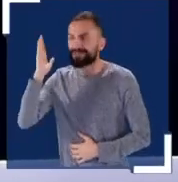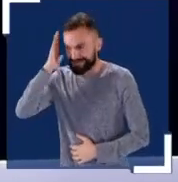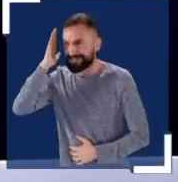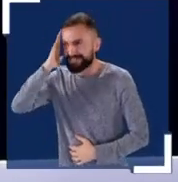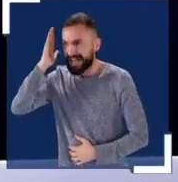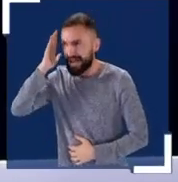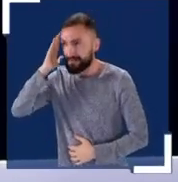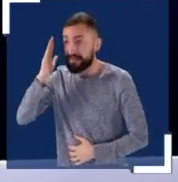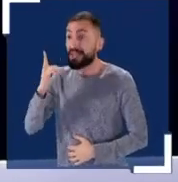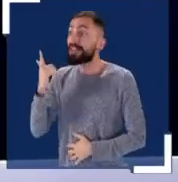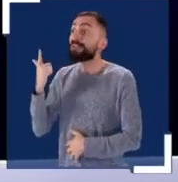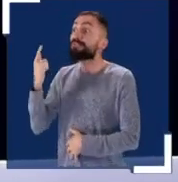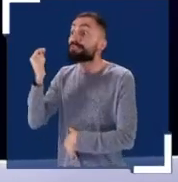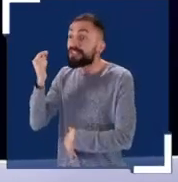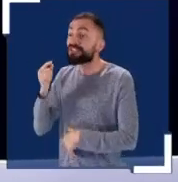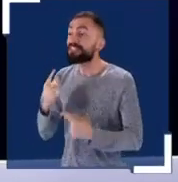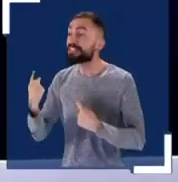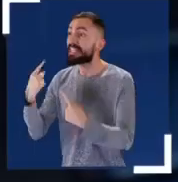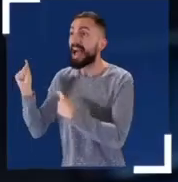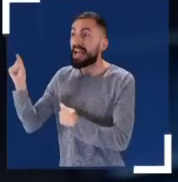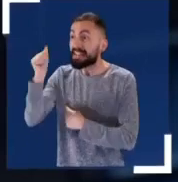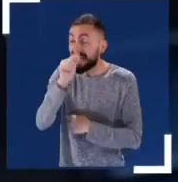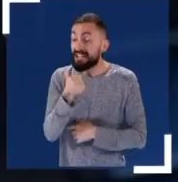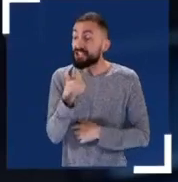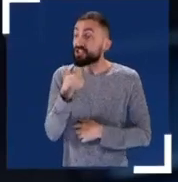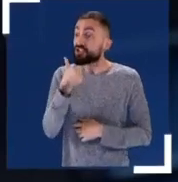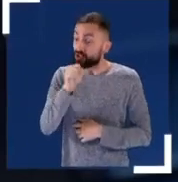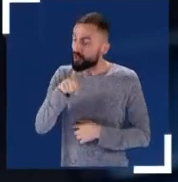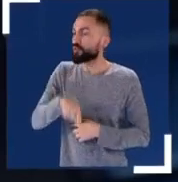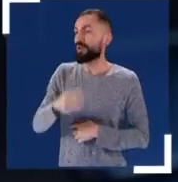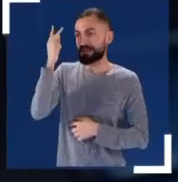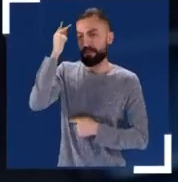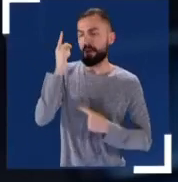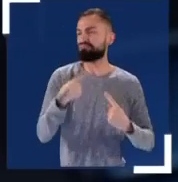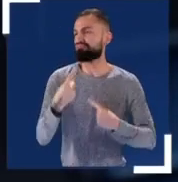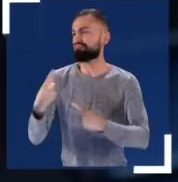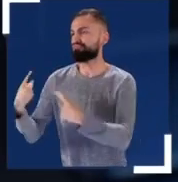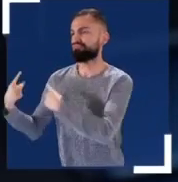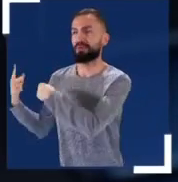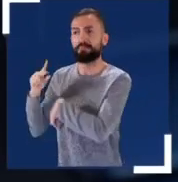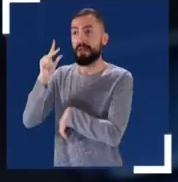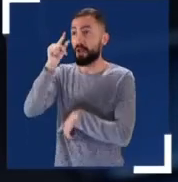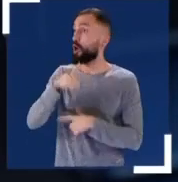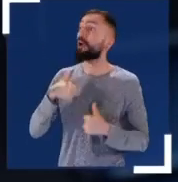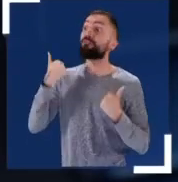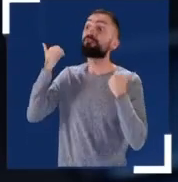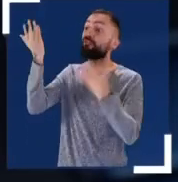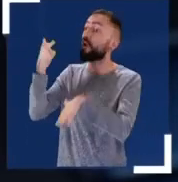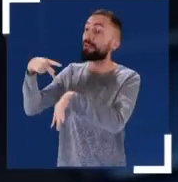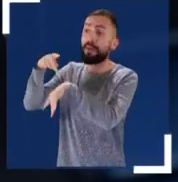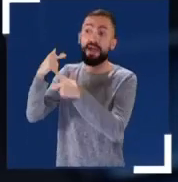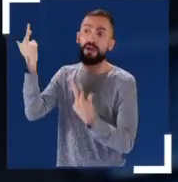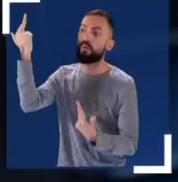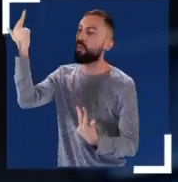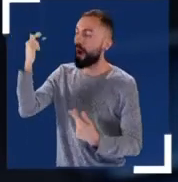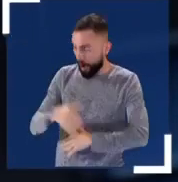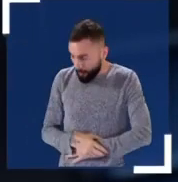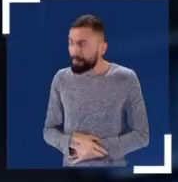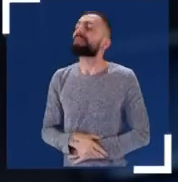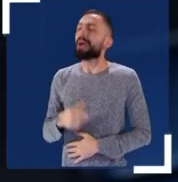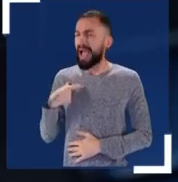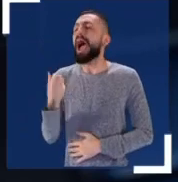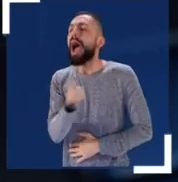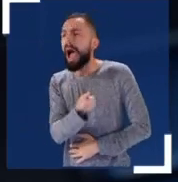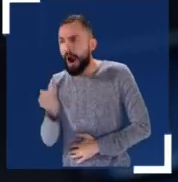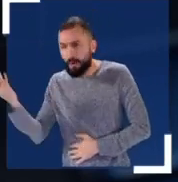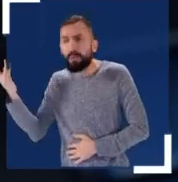das 20 melhores estradas do país estão em São Paulo. Estradas, aliás, de padrão internacional. Porém, há muitos usuários que se queixam